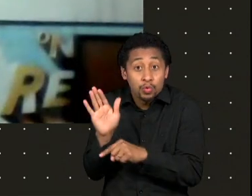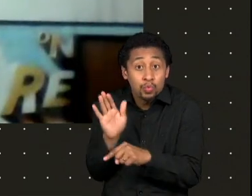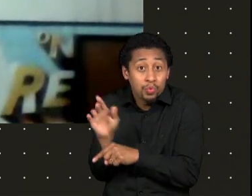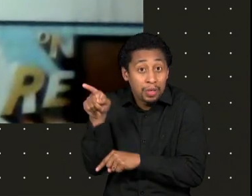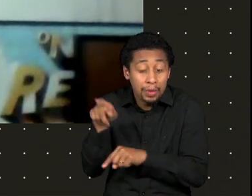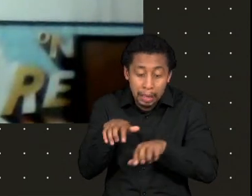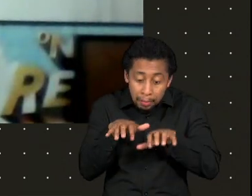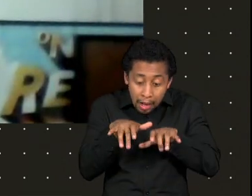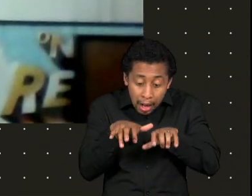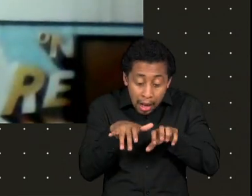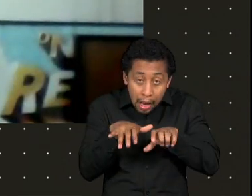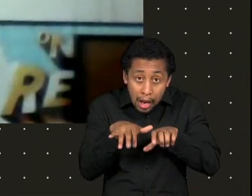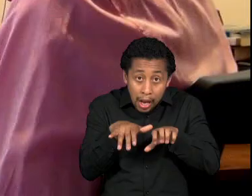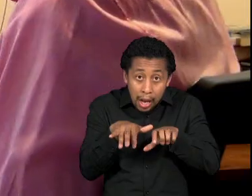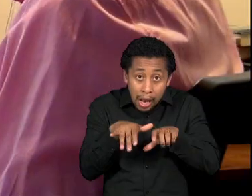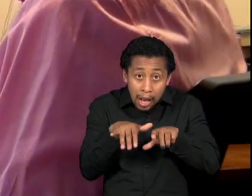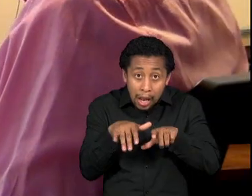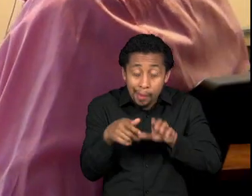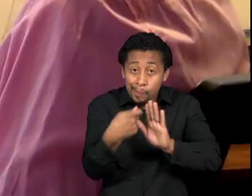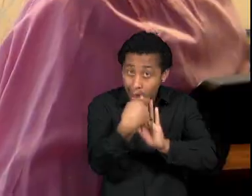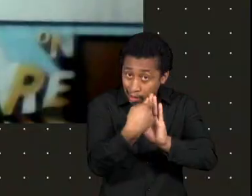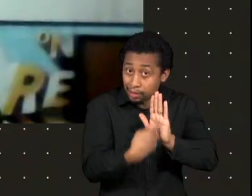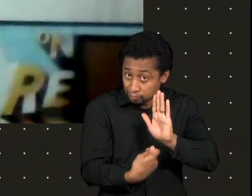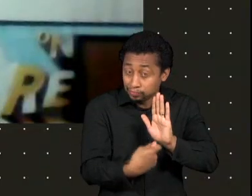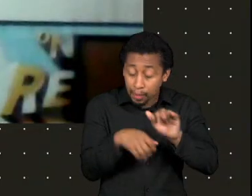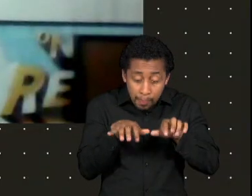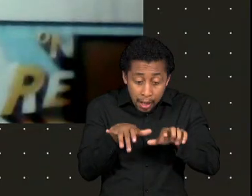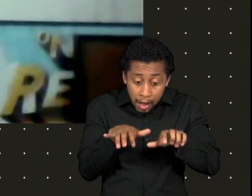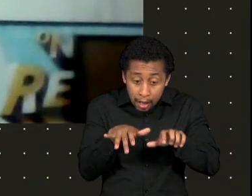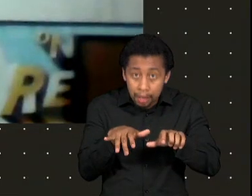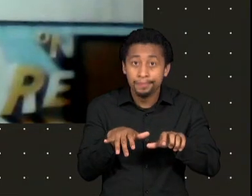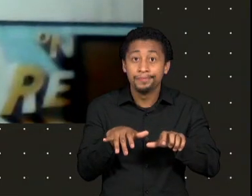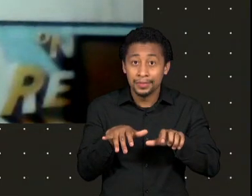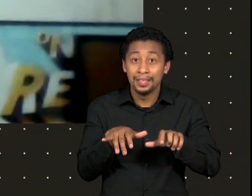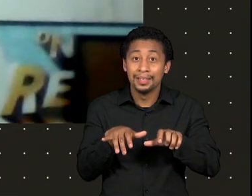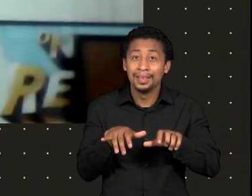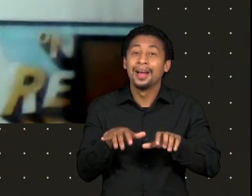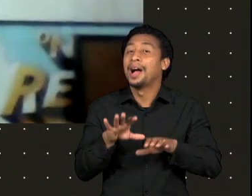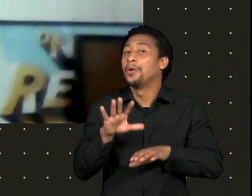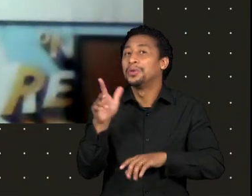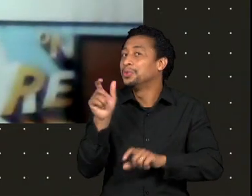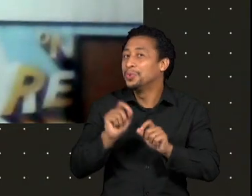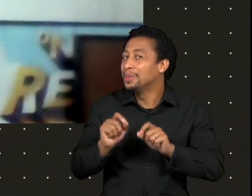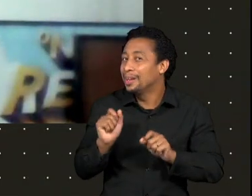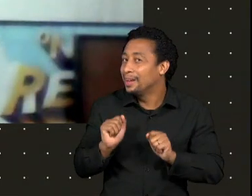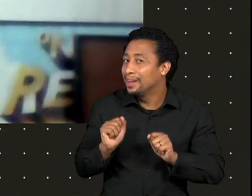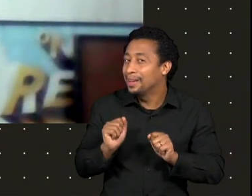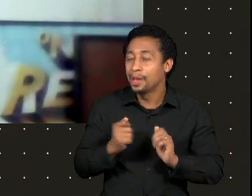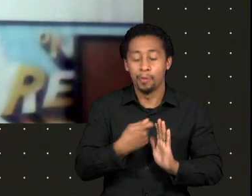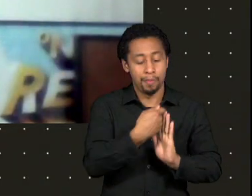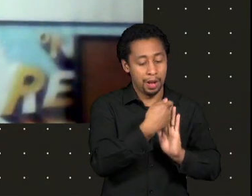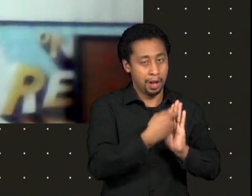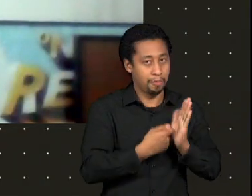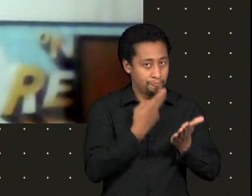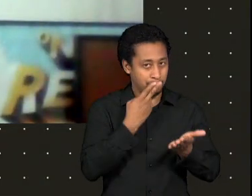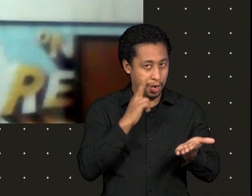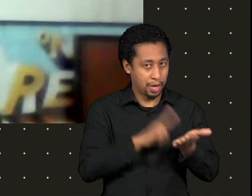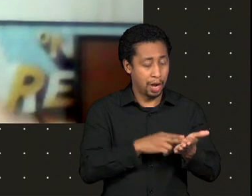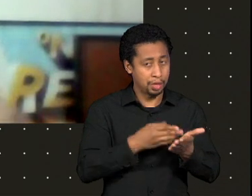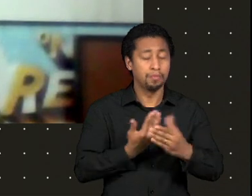digitava naquela época era datilografava. Ia lá bater uma carta da Regina Filmes, entendeu?